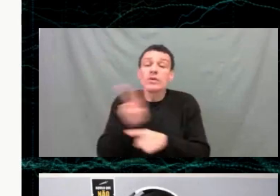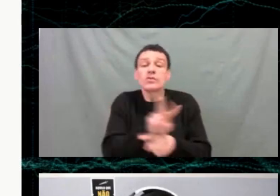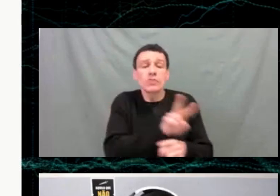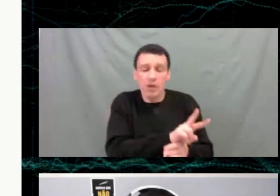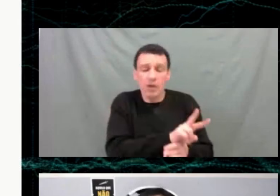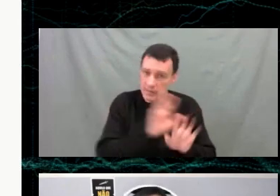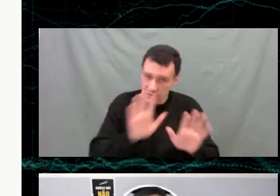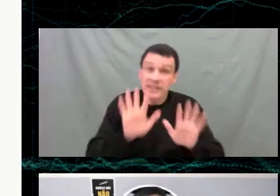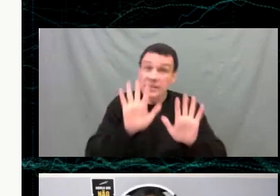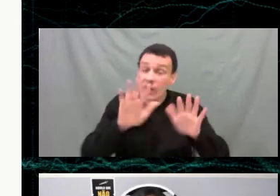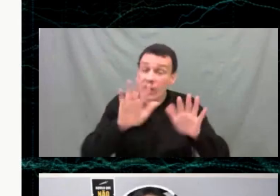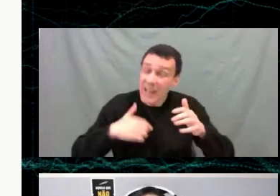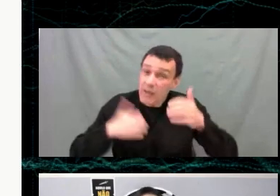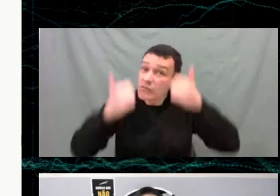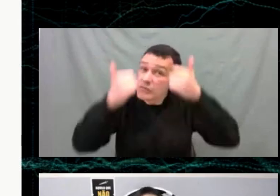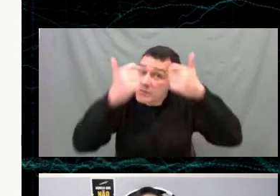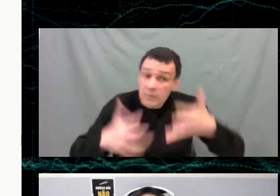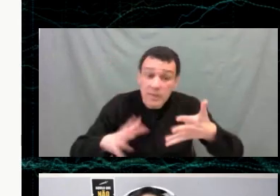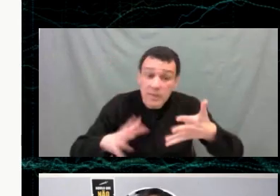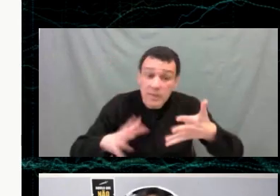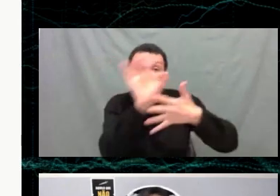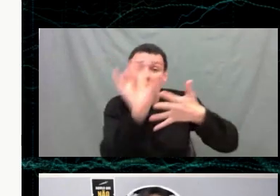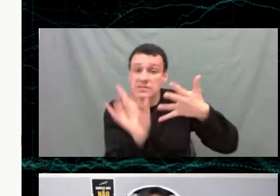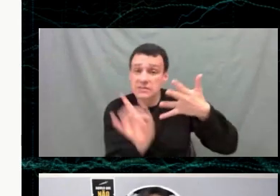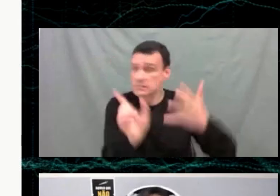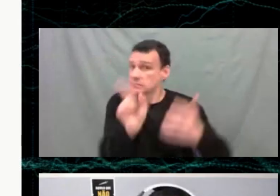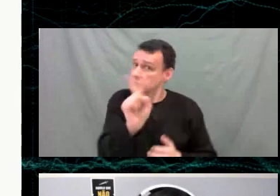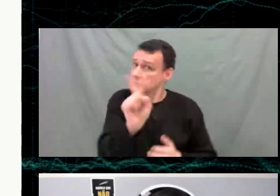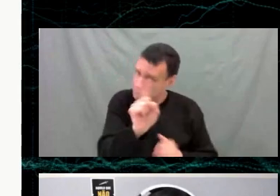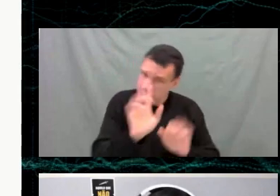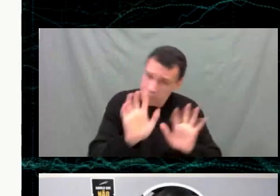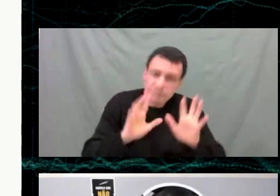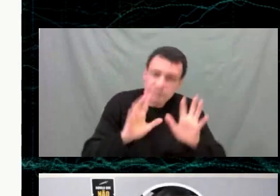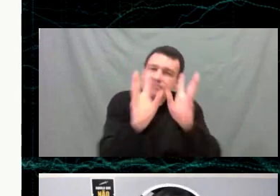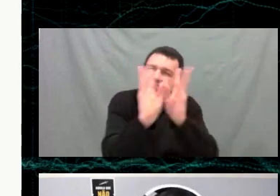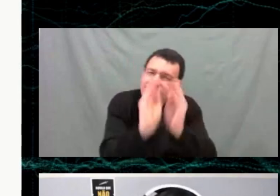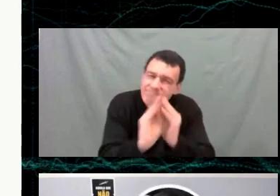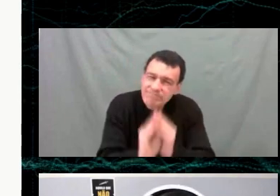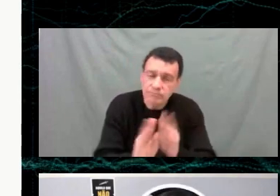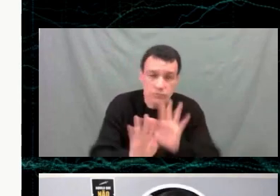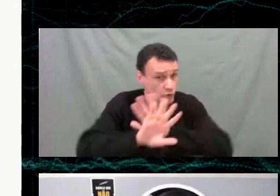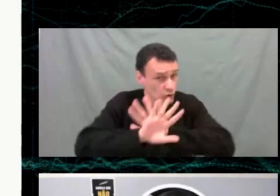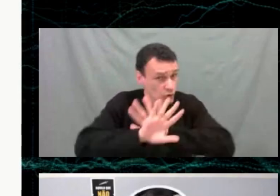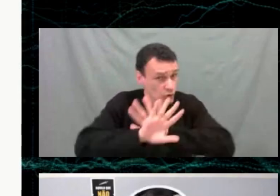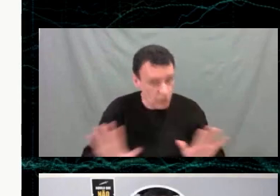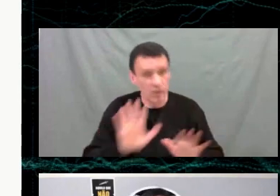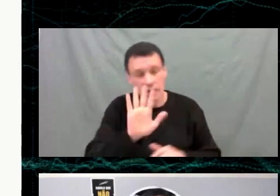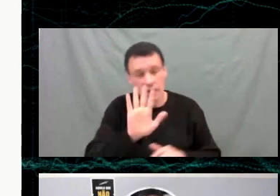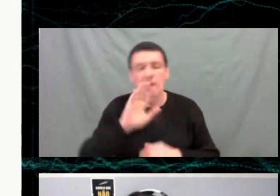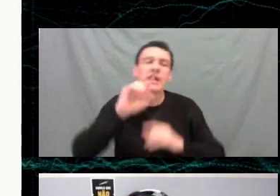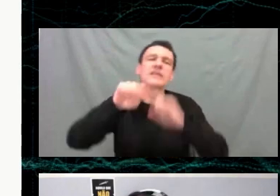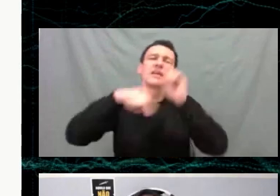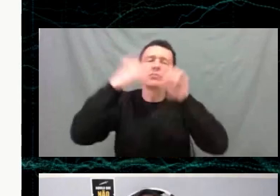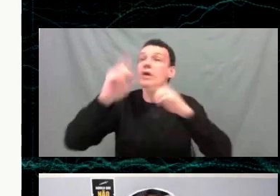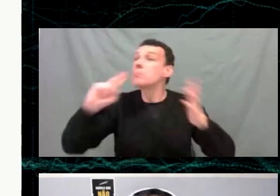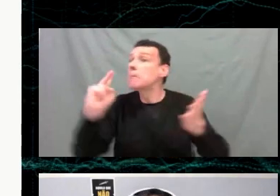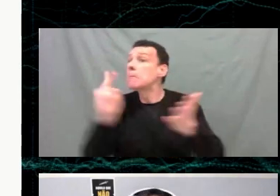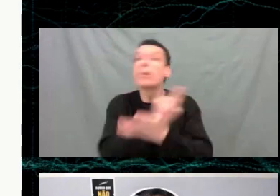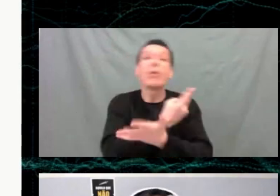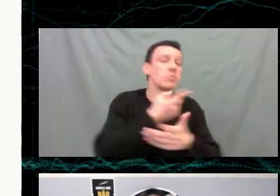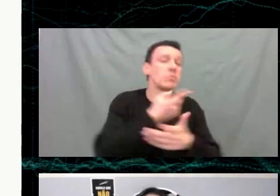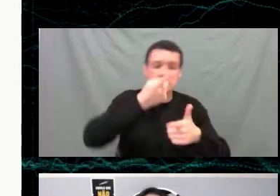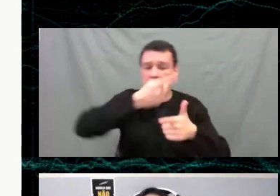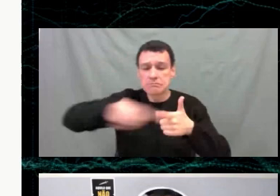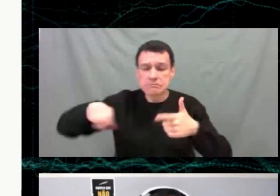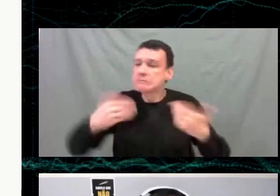vocês conheçam esses processos internos para você, depois que instalar, saber o que fazer, aonde olhar e saber o que você vai ter de